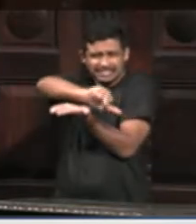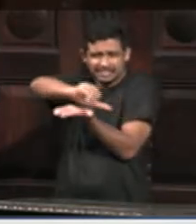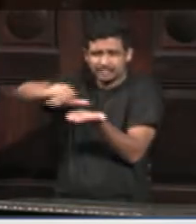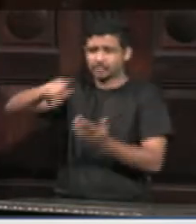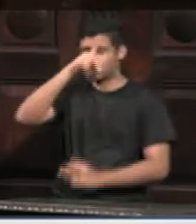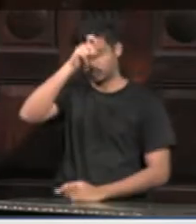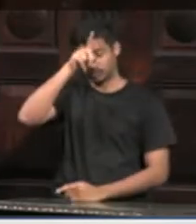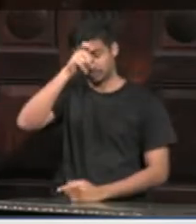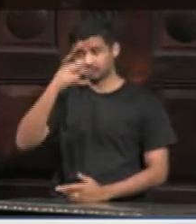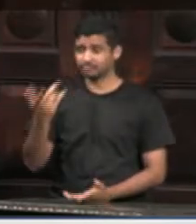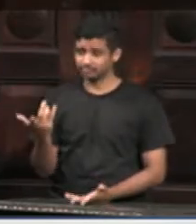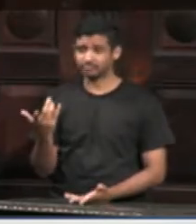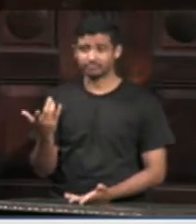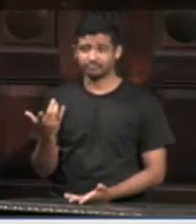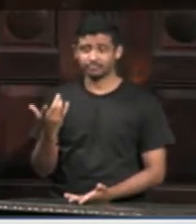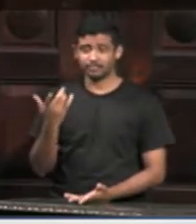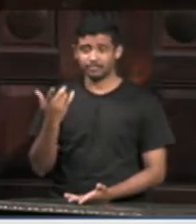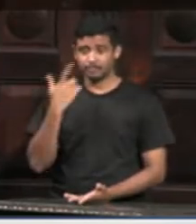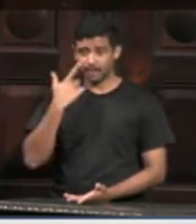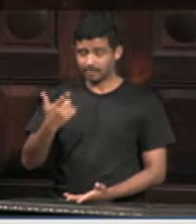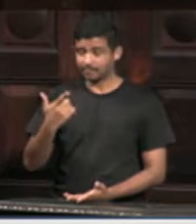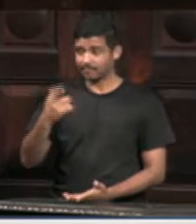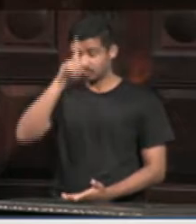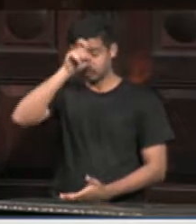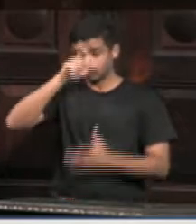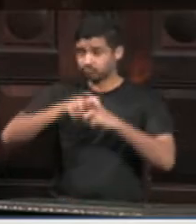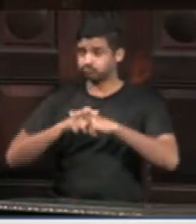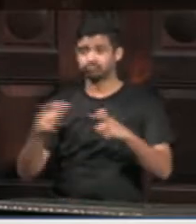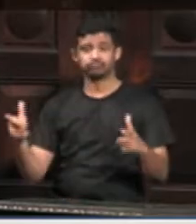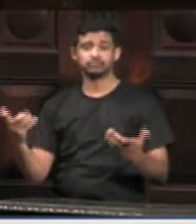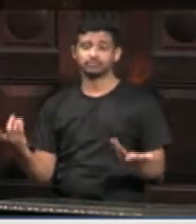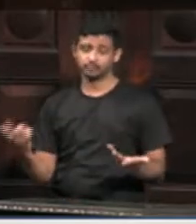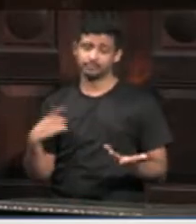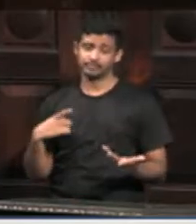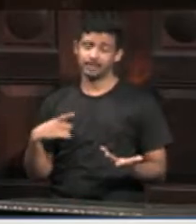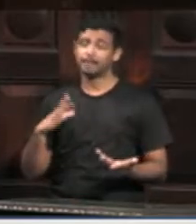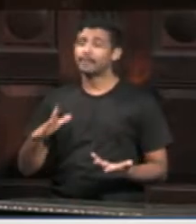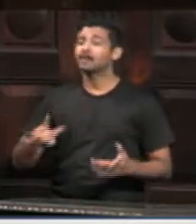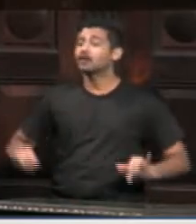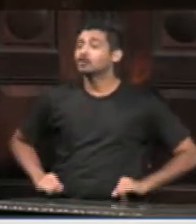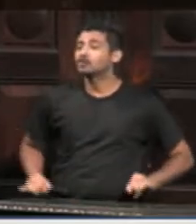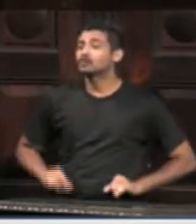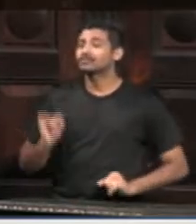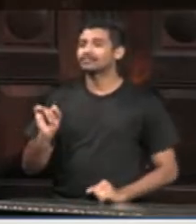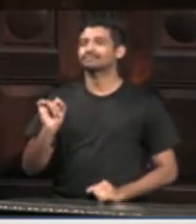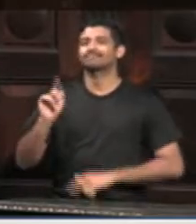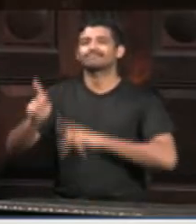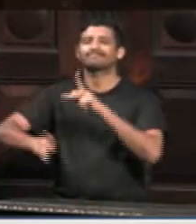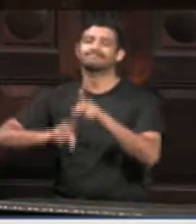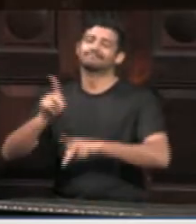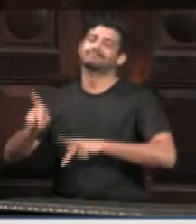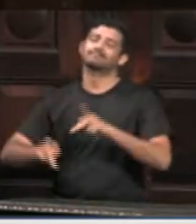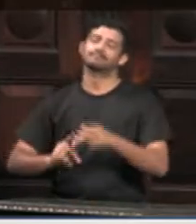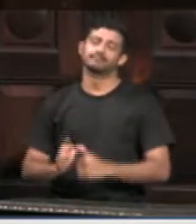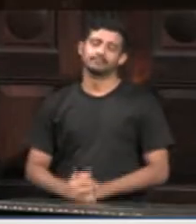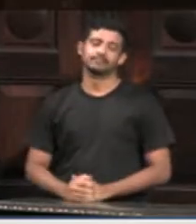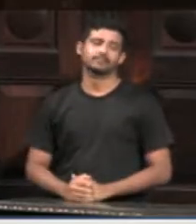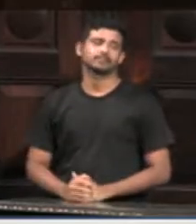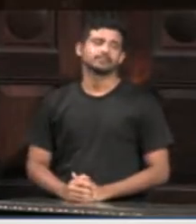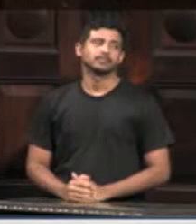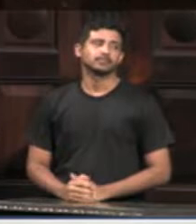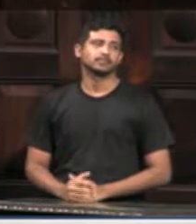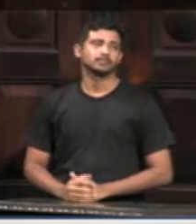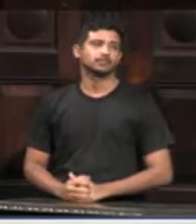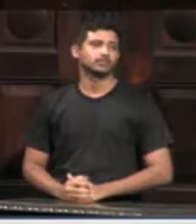unidades e grandes unidades. Quem paga um preço é a população.